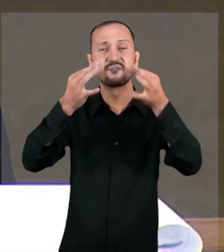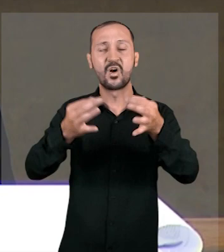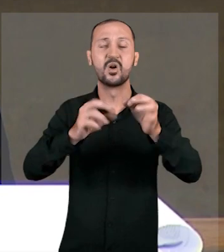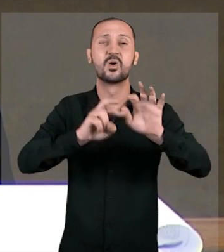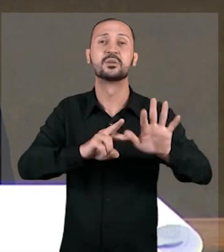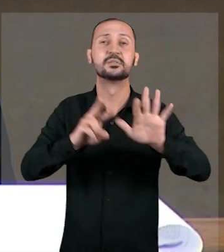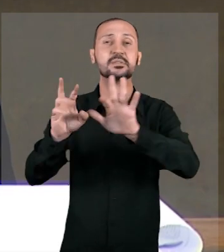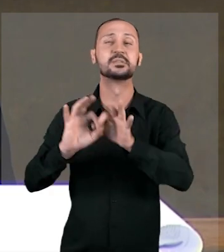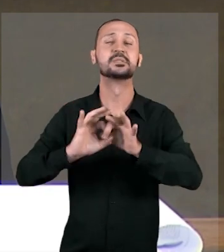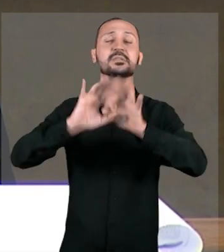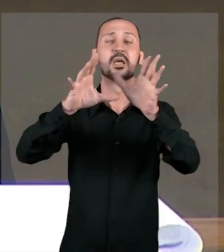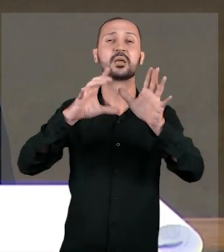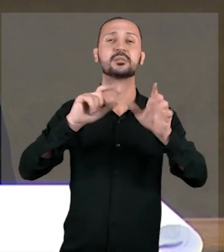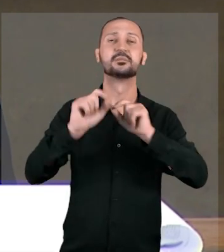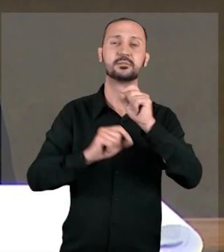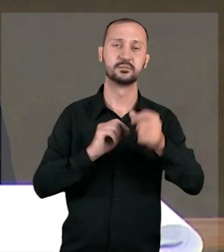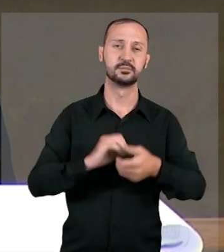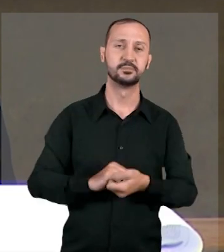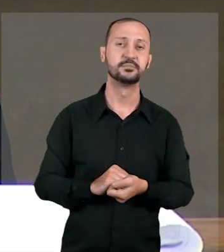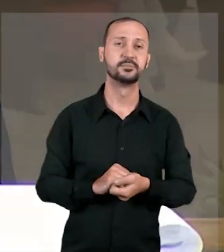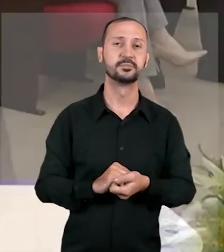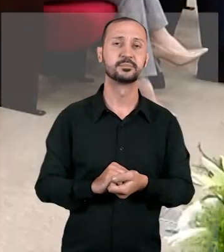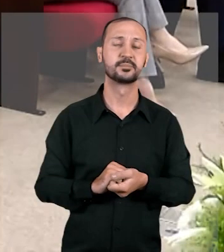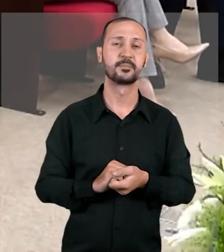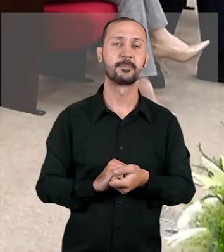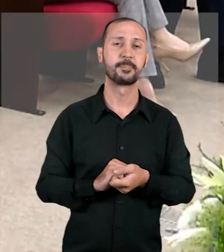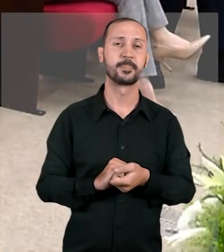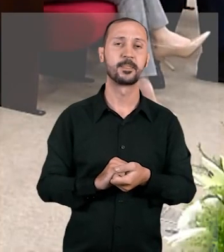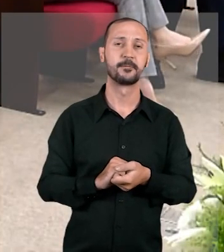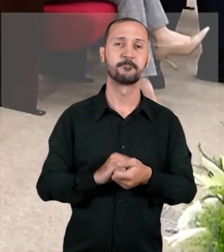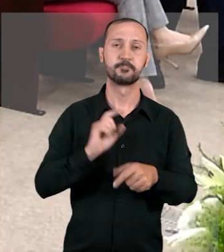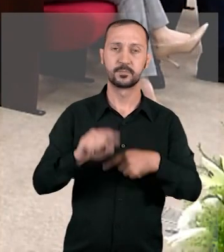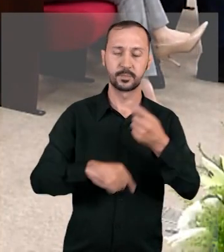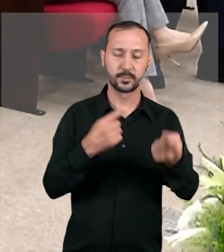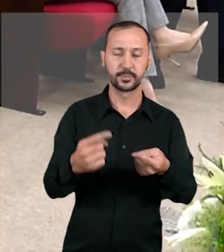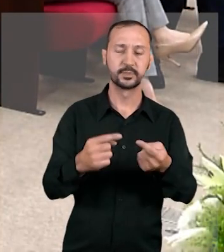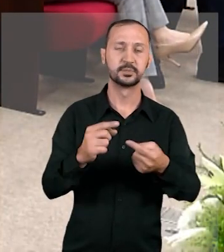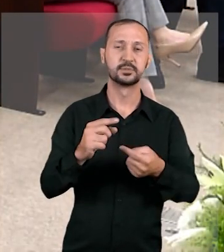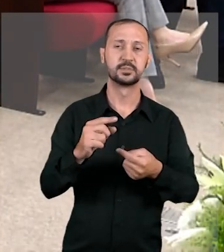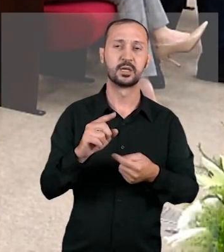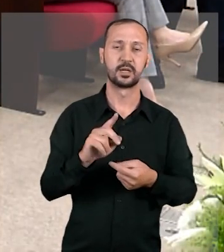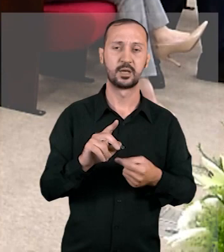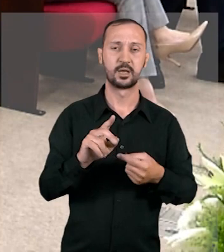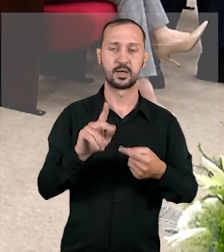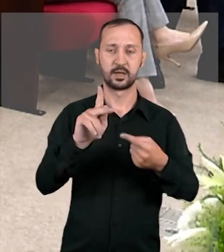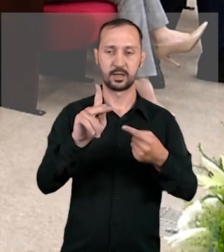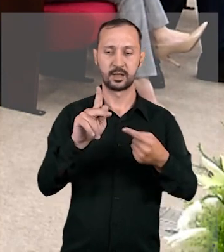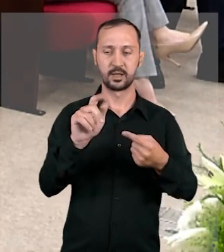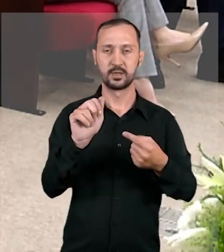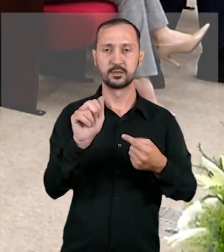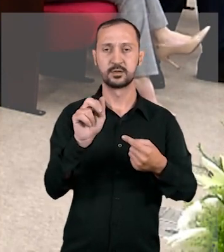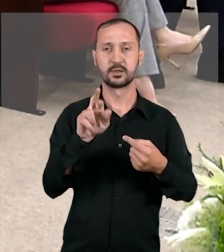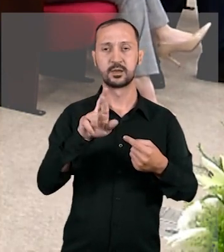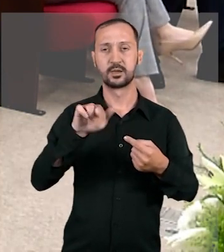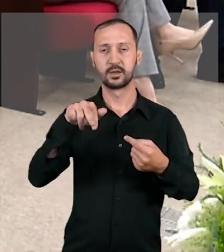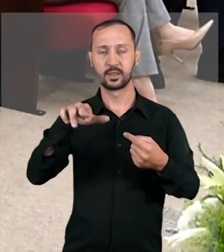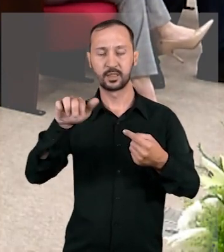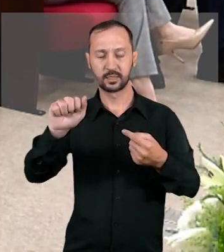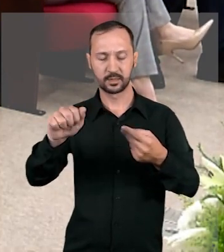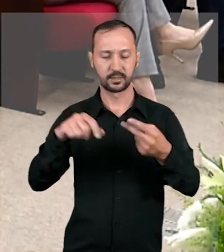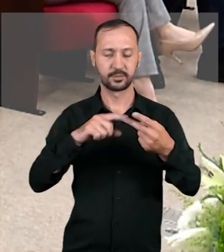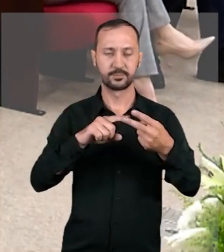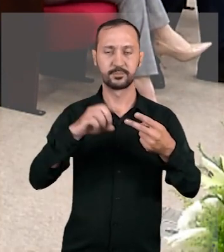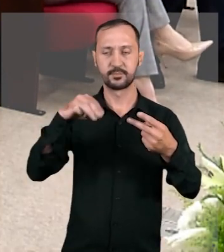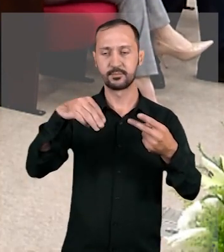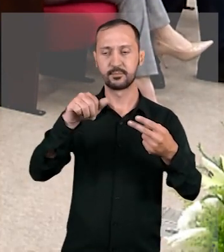moralidade sobre a liberdade. E depois, a Karina, João